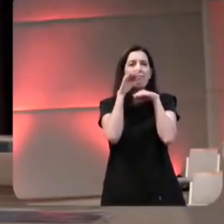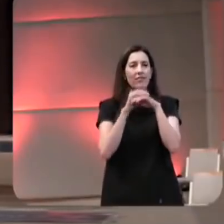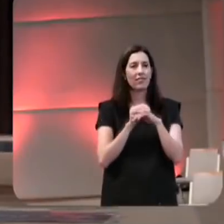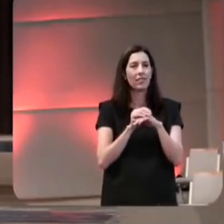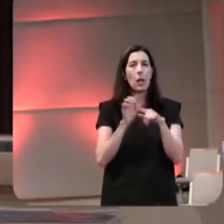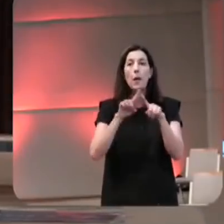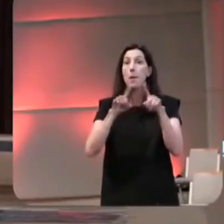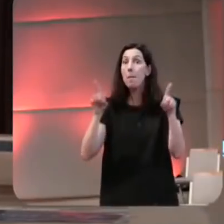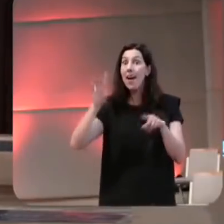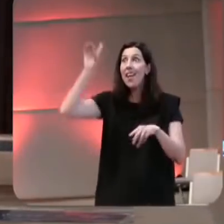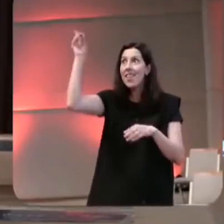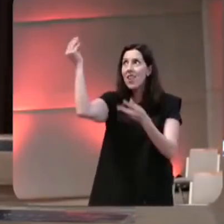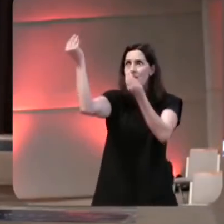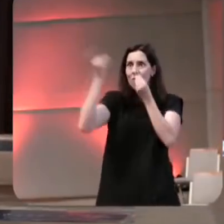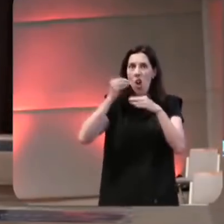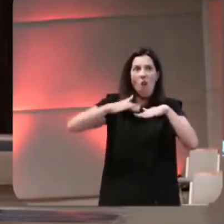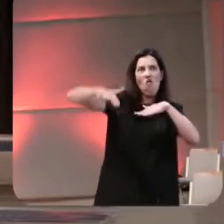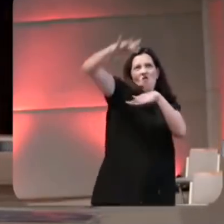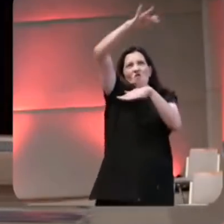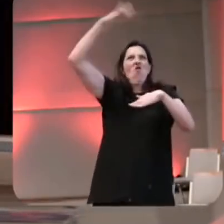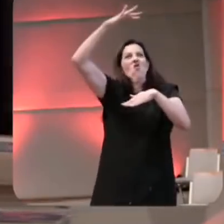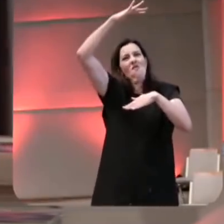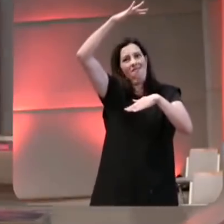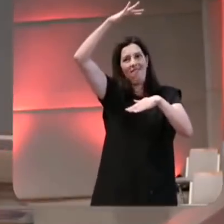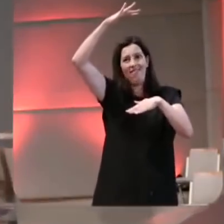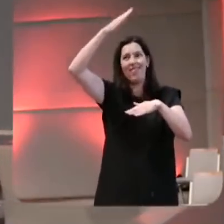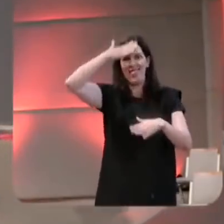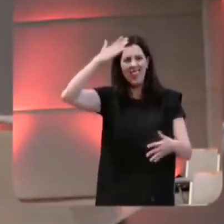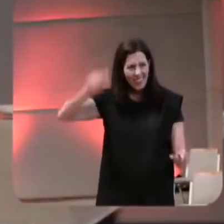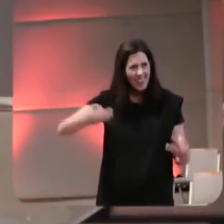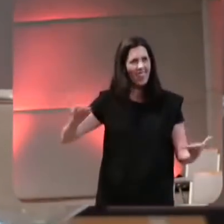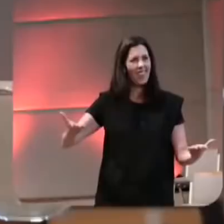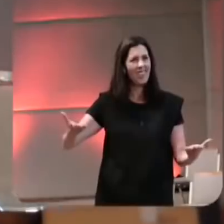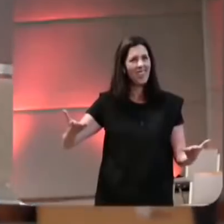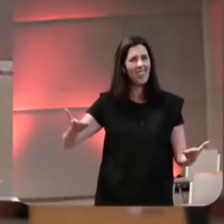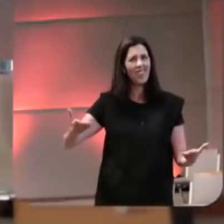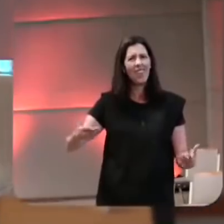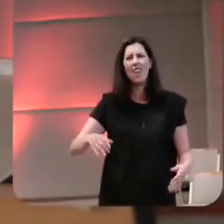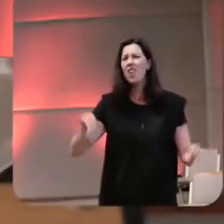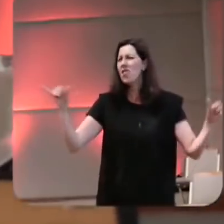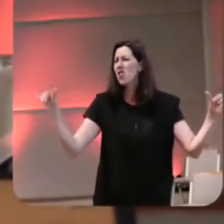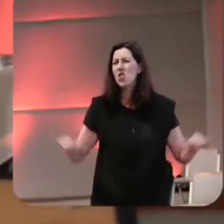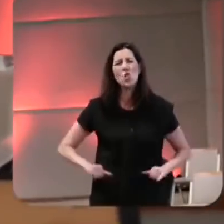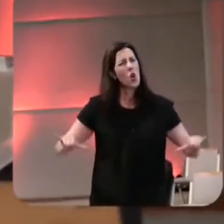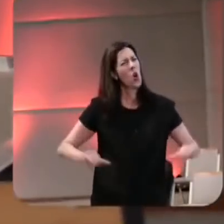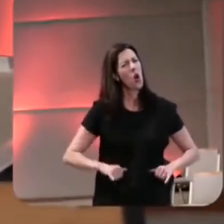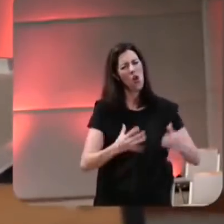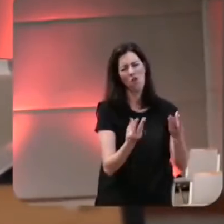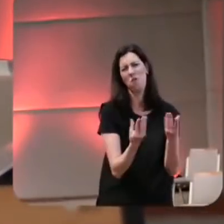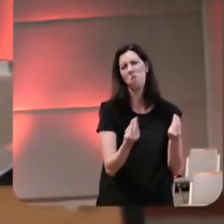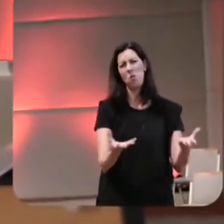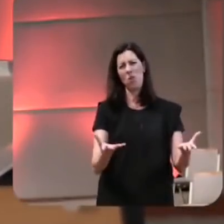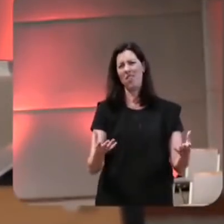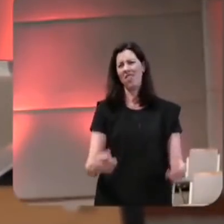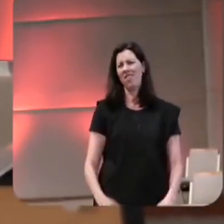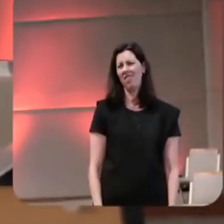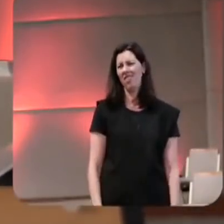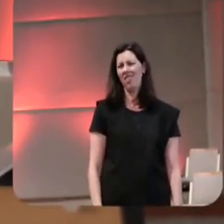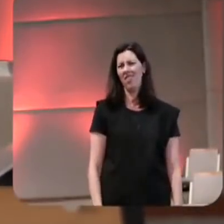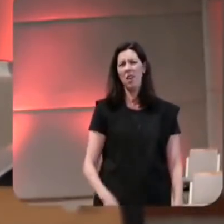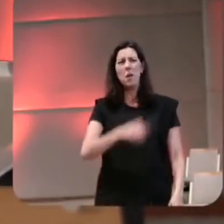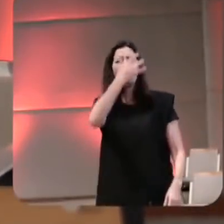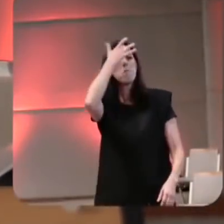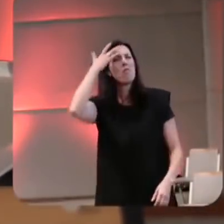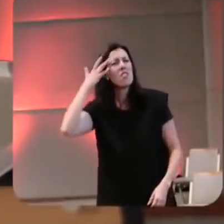desespero, na angústia, no medo. Quanto sofrimento e quanta energia humana é